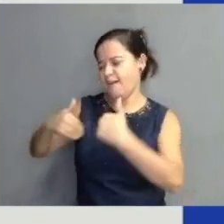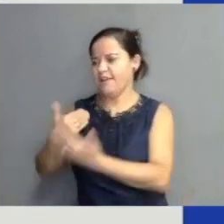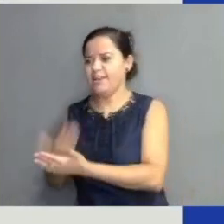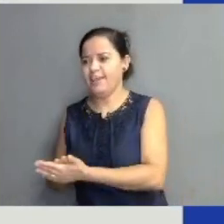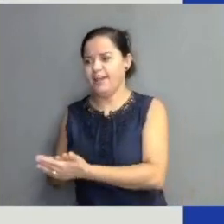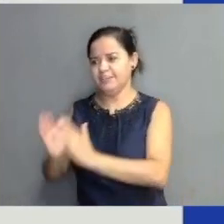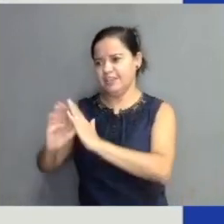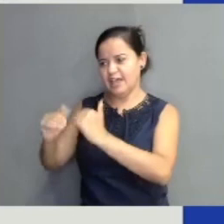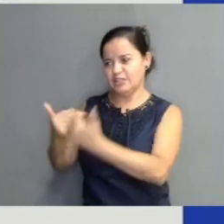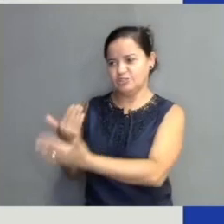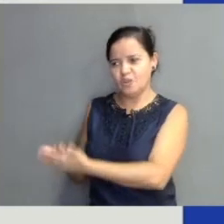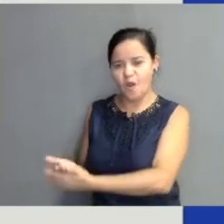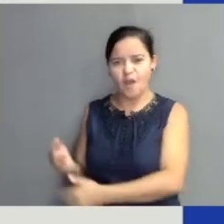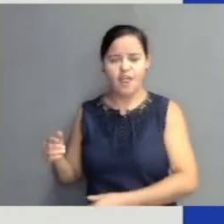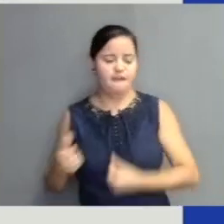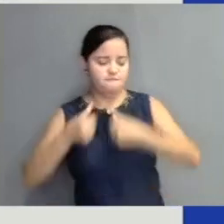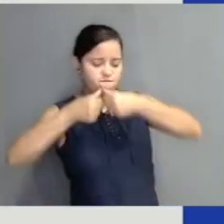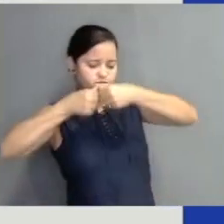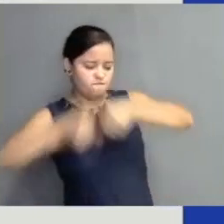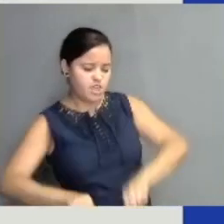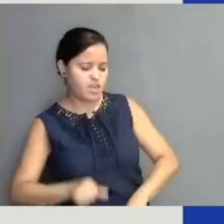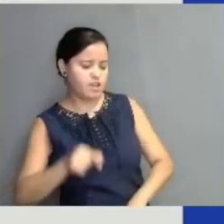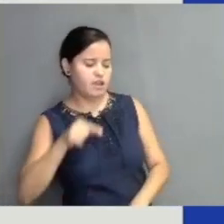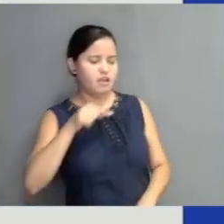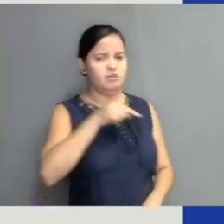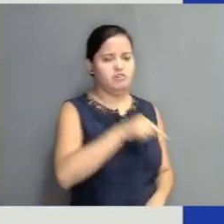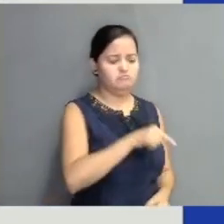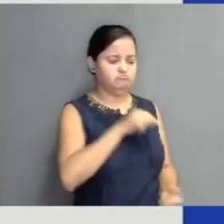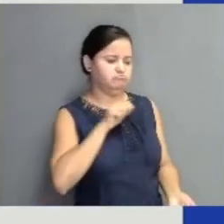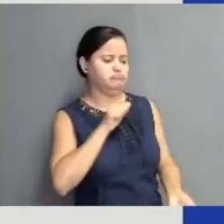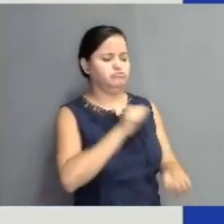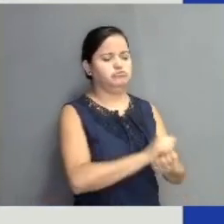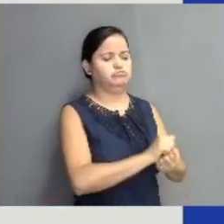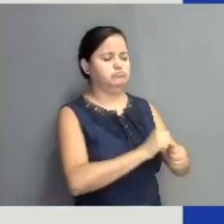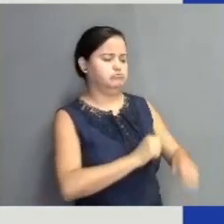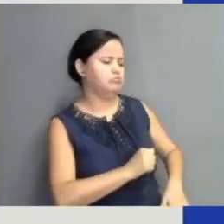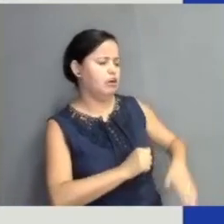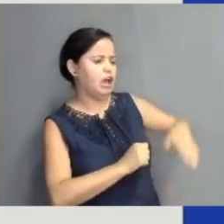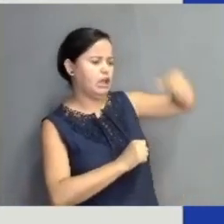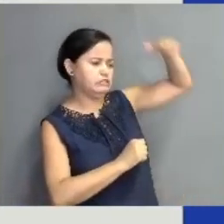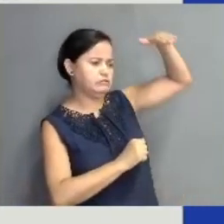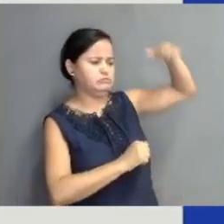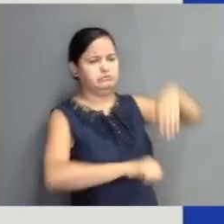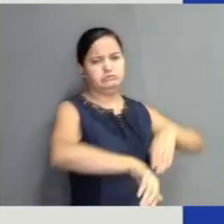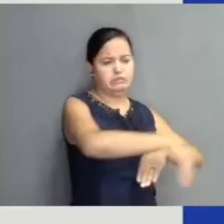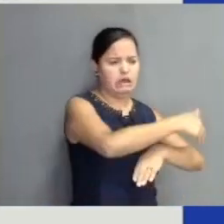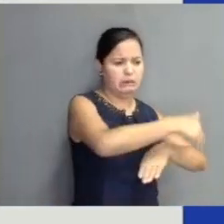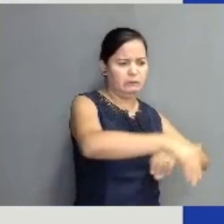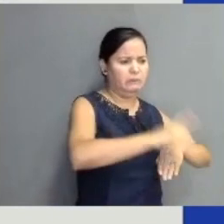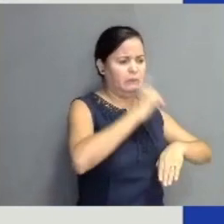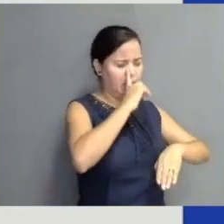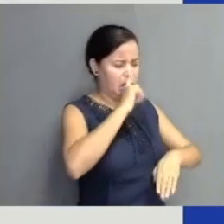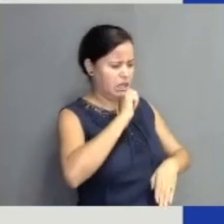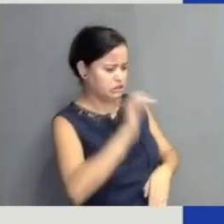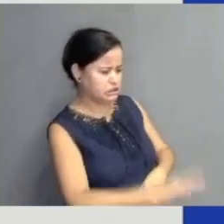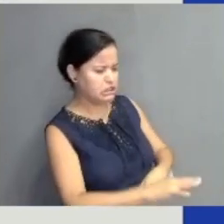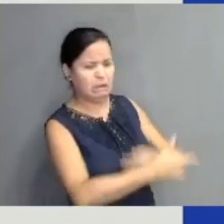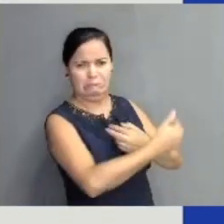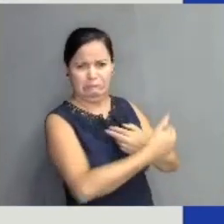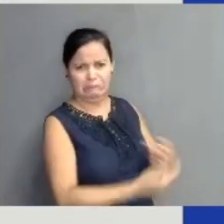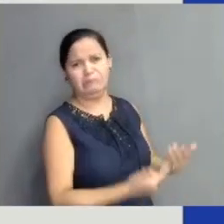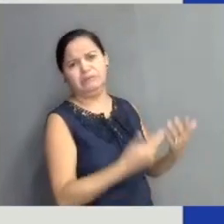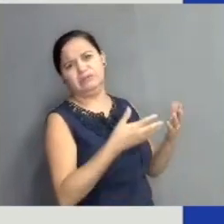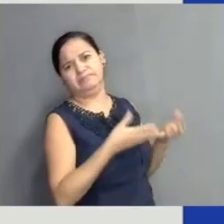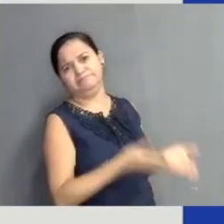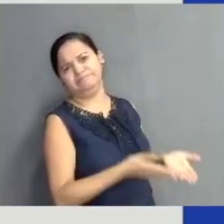camisa em lavouras, em carvoarias, em lares de estranhos, em lixões e nas ruas. Eu consigo